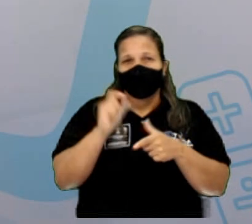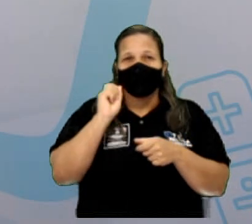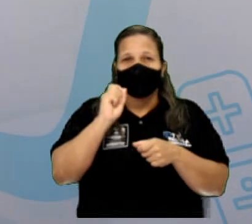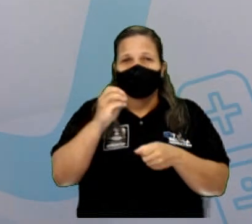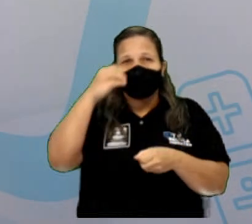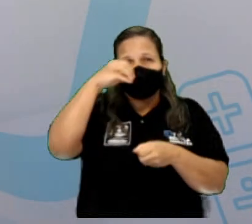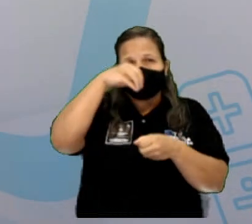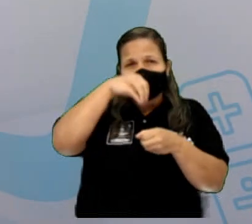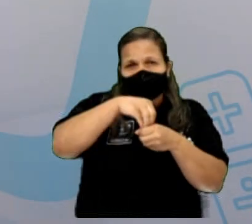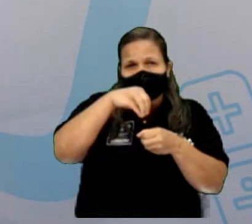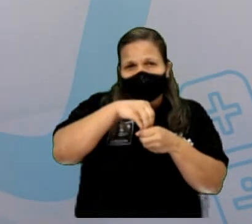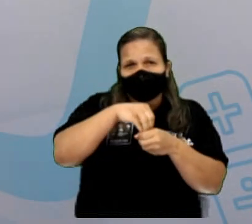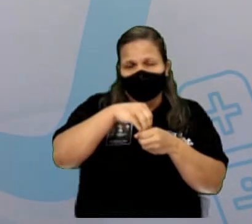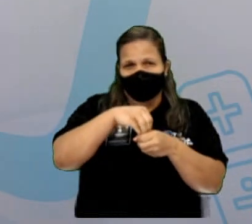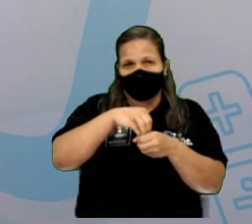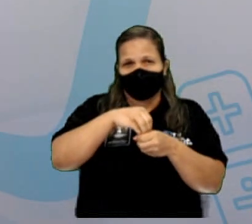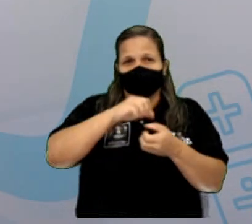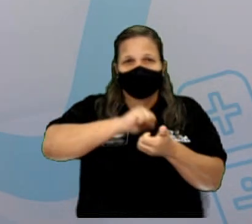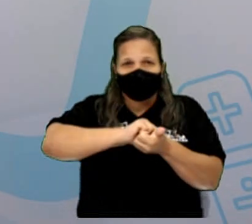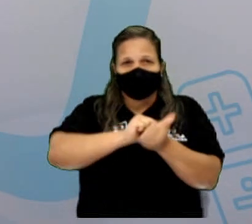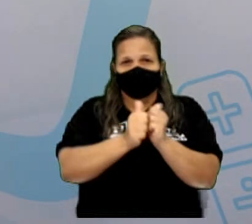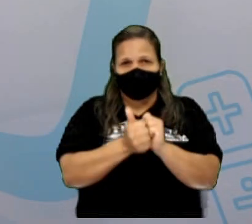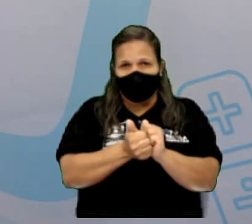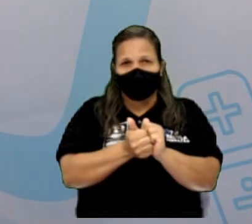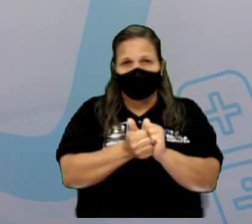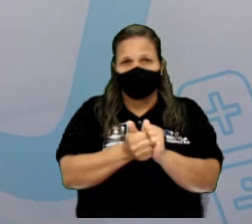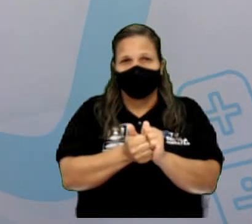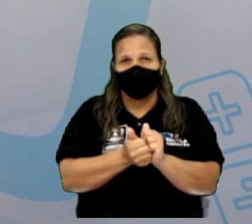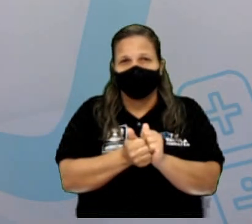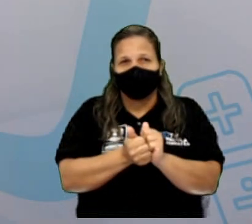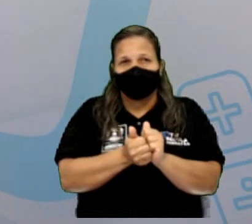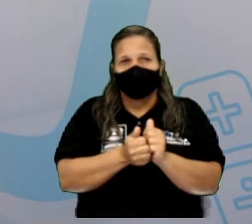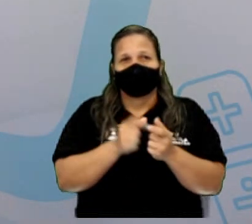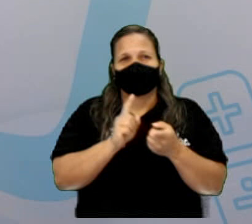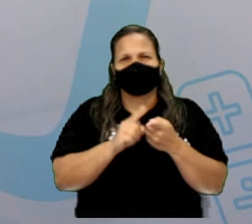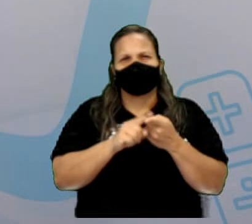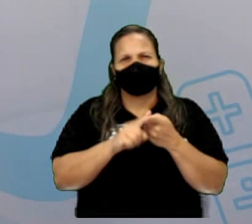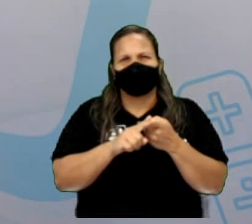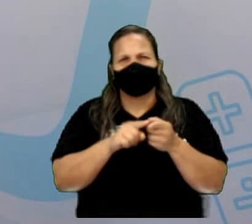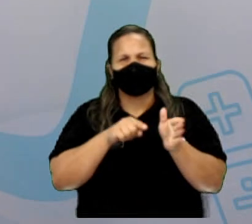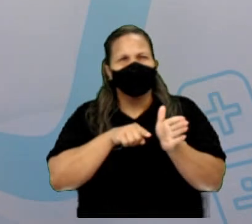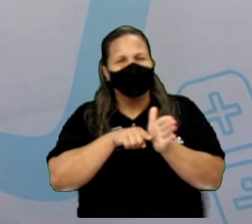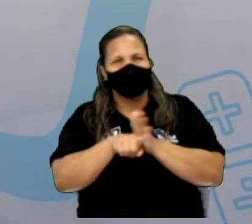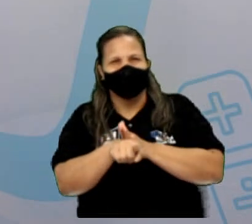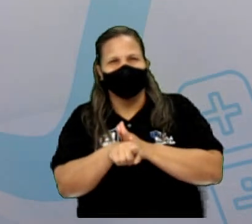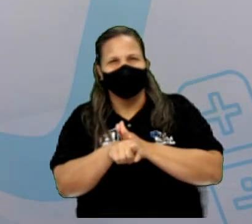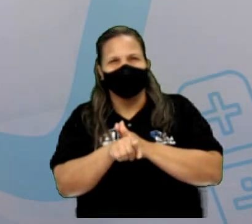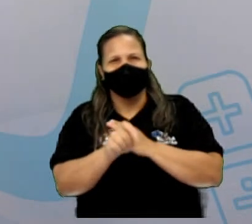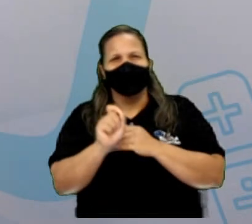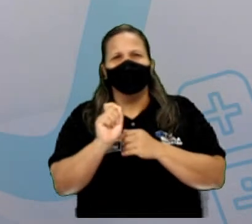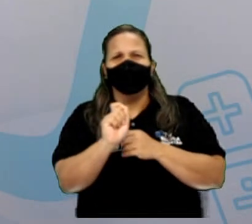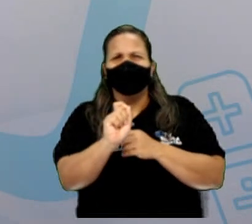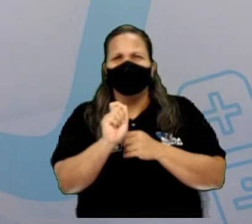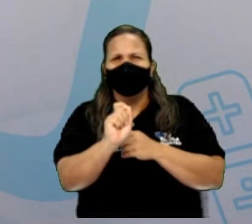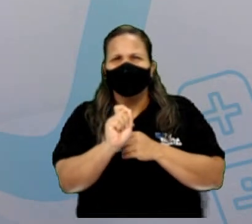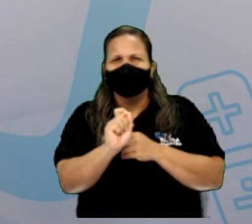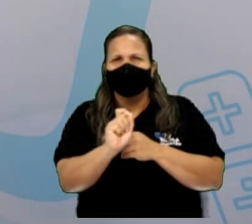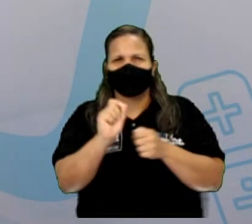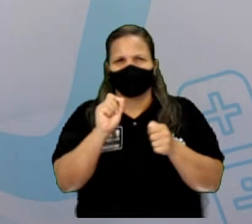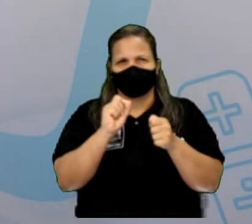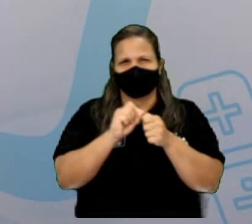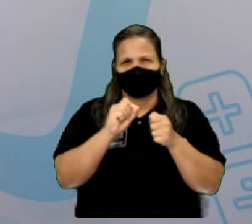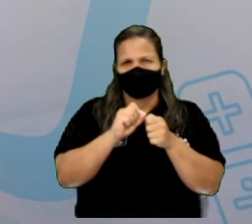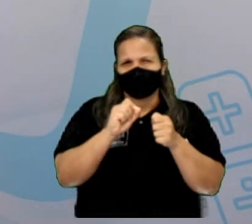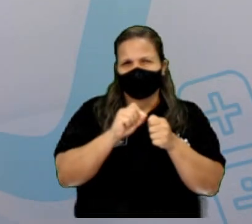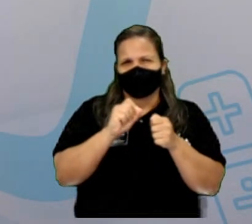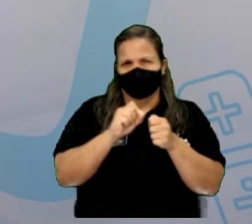chama de tática. A tática, ela responde a seguinte pergunta: o que fazer? Essa perguntinha aí,